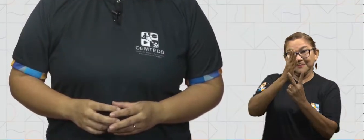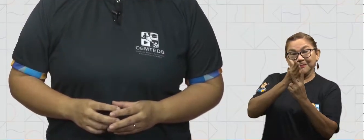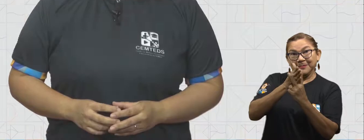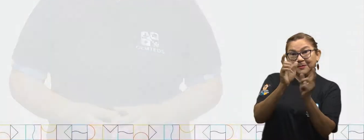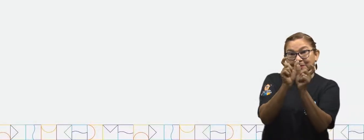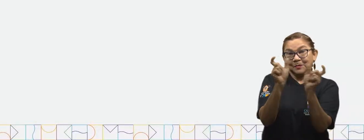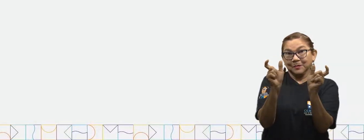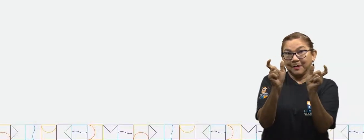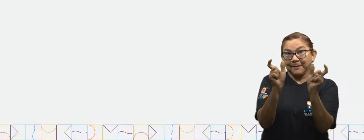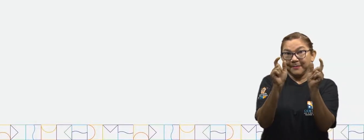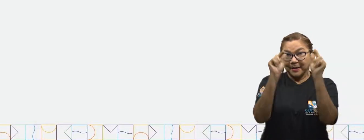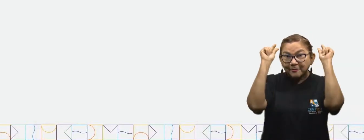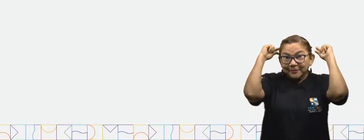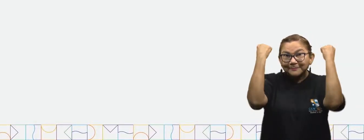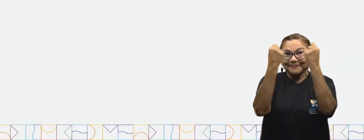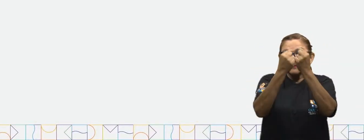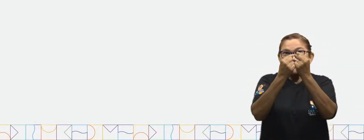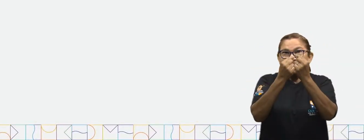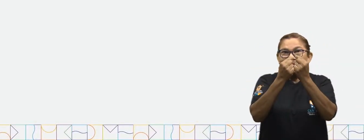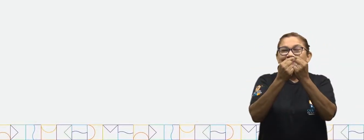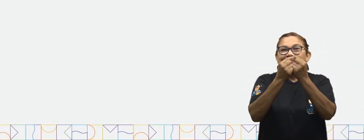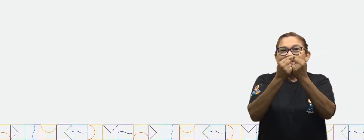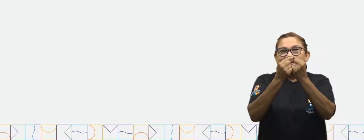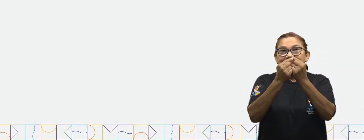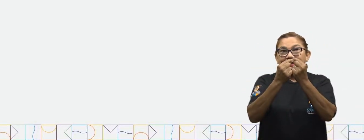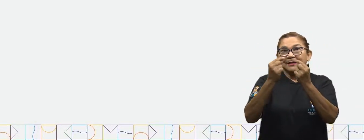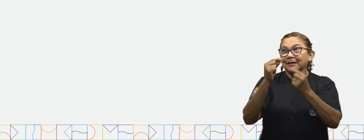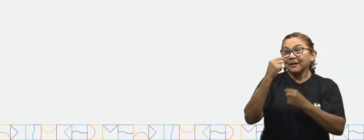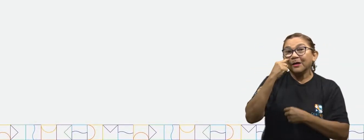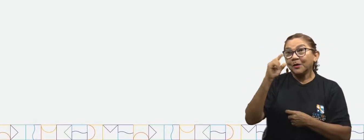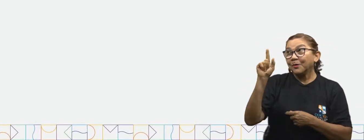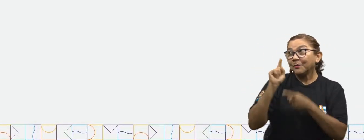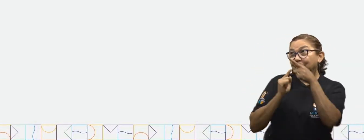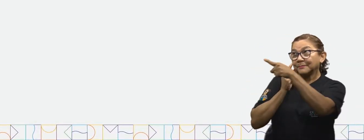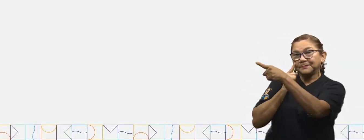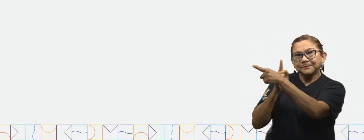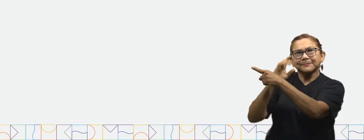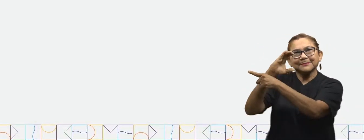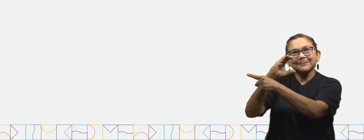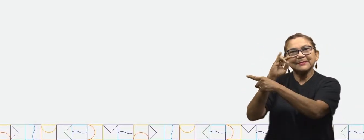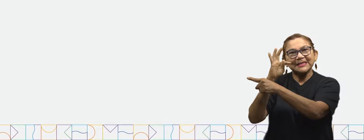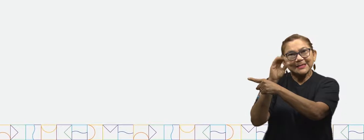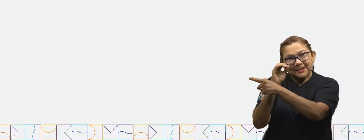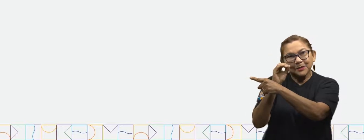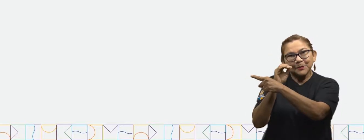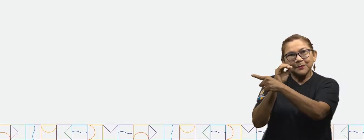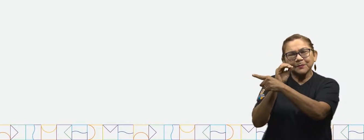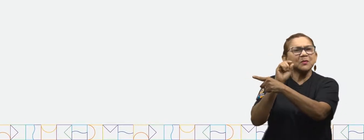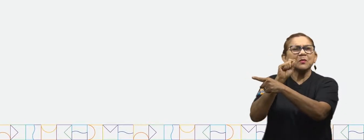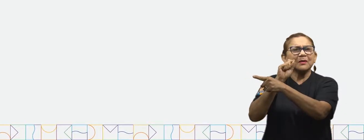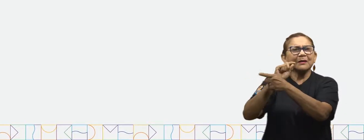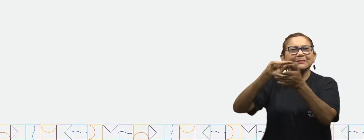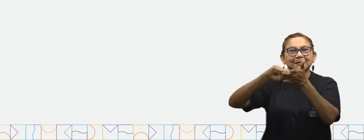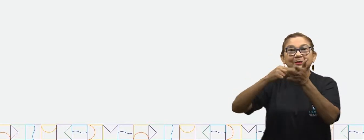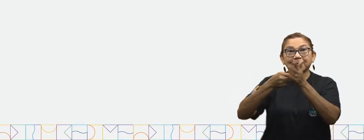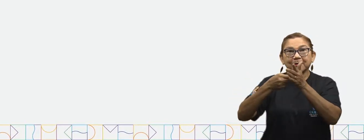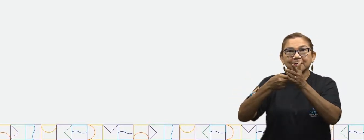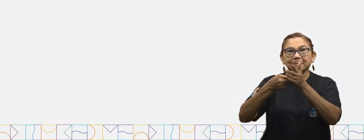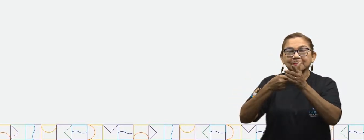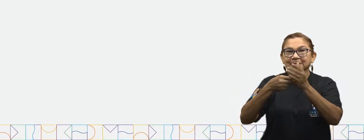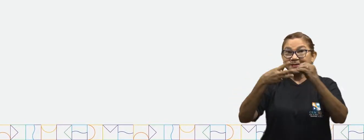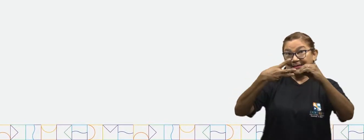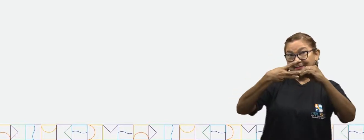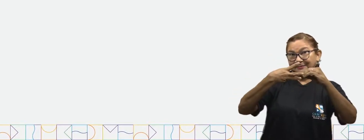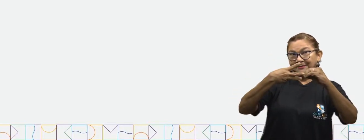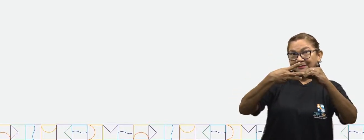palavras gregas, cytos, que significa célula, originando cito, e a palavra